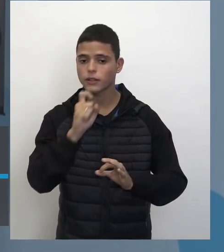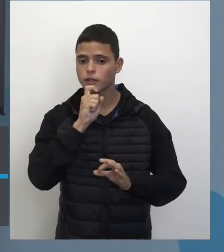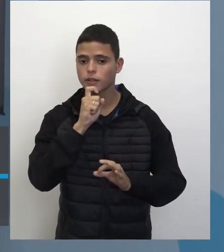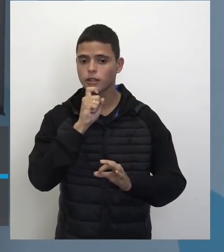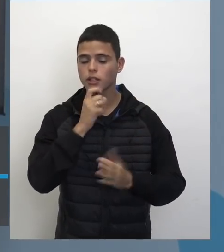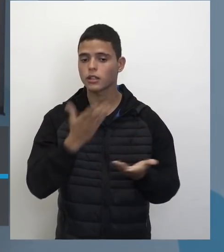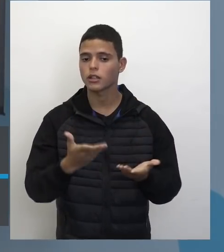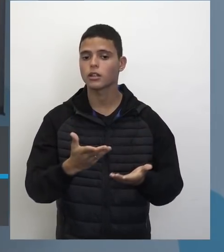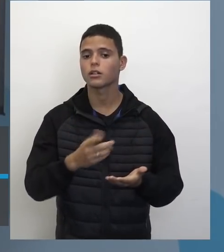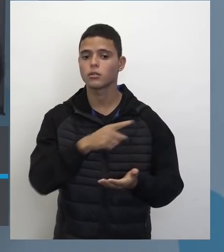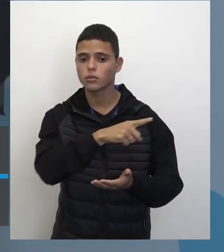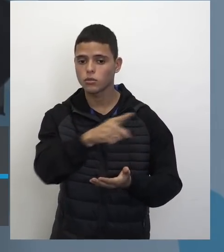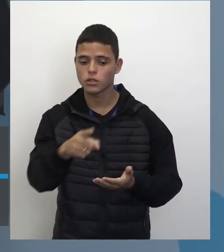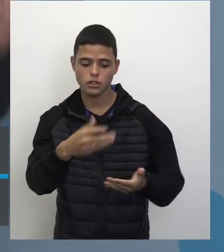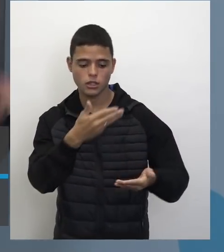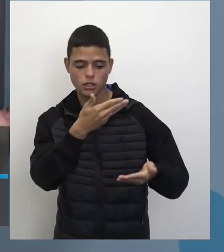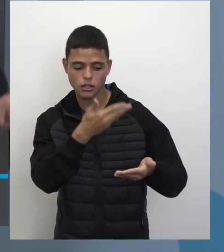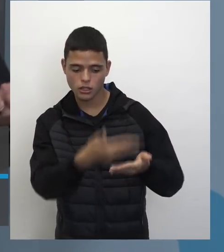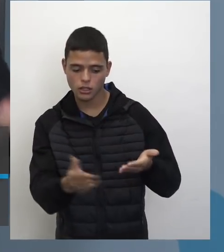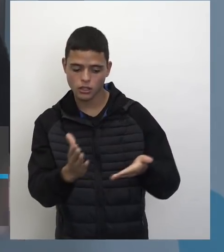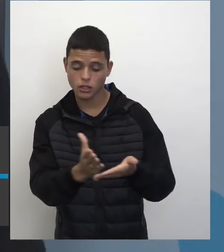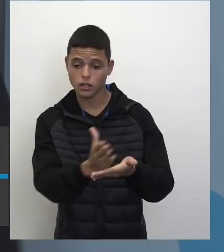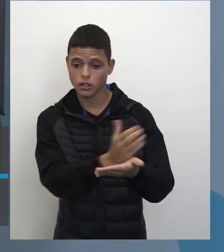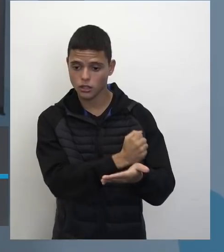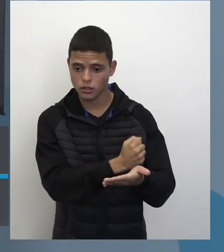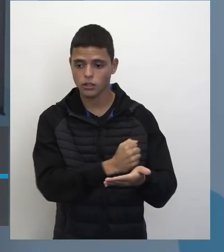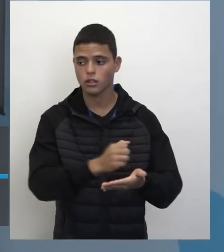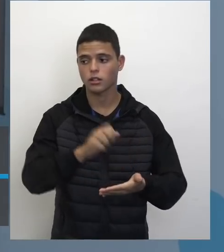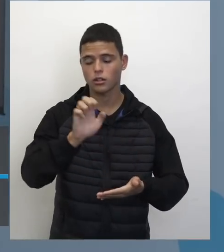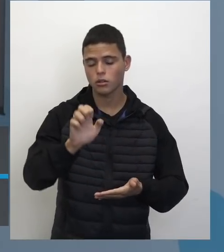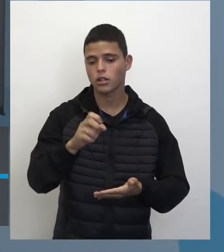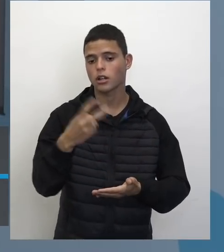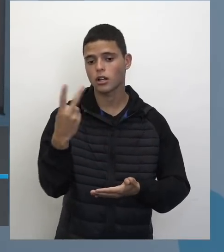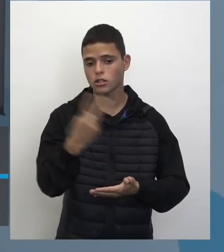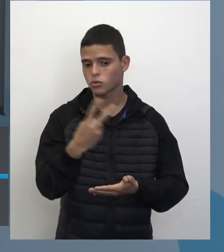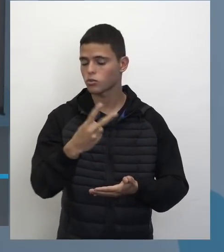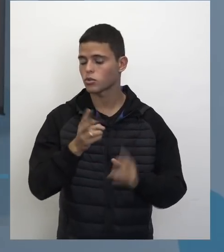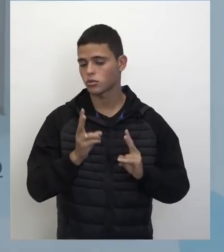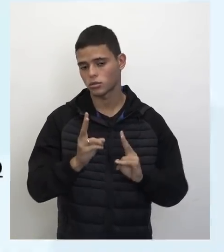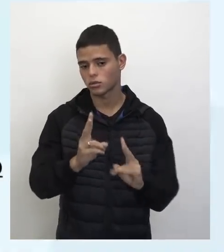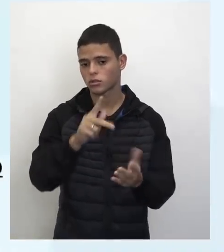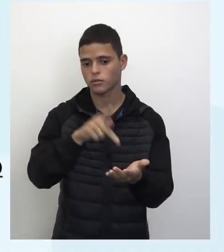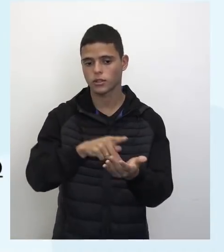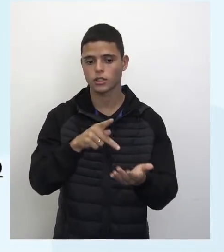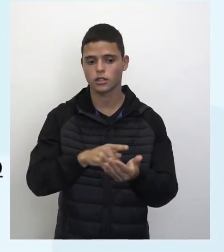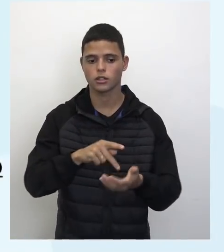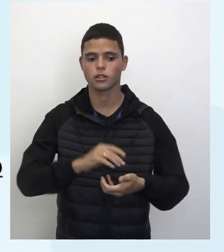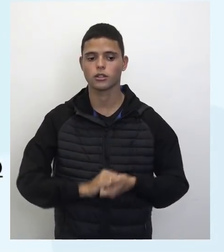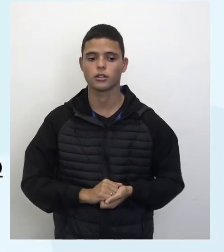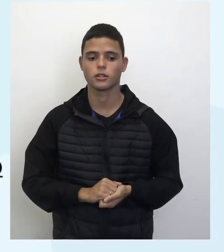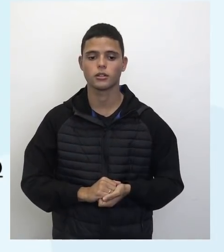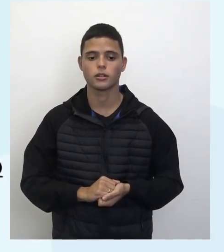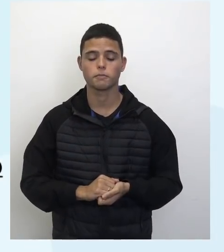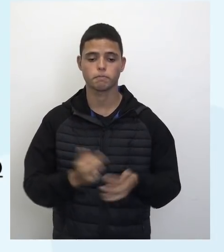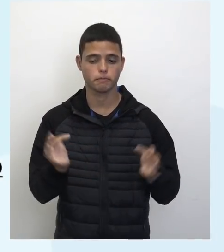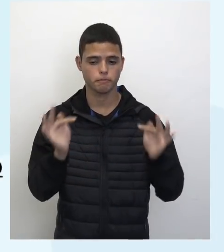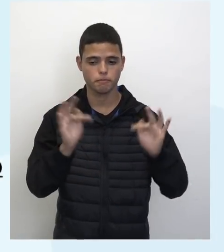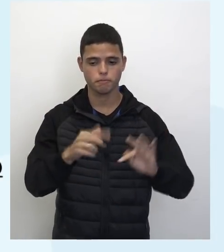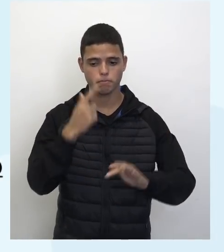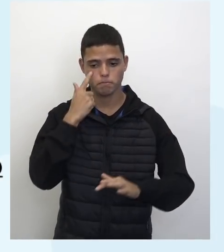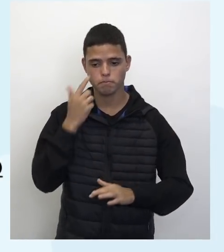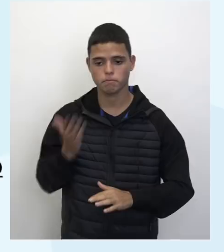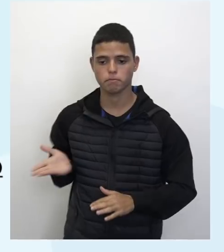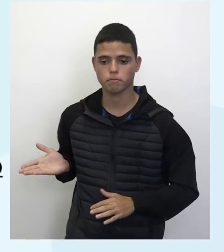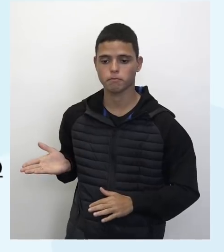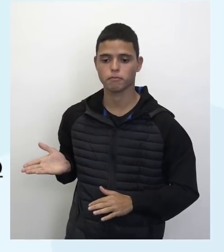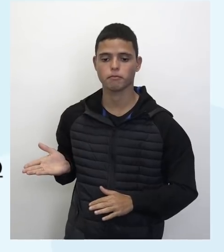Se você tirar esse E, as duas continuam sendo verdadeiras. Agora, na nossa última frase, vai aparecer aí para vocês, por exemplo, se a